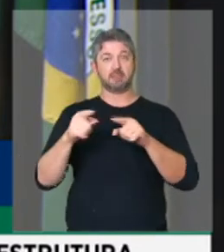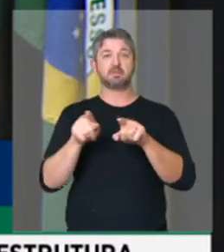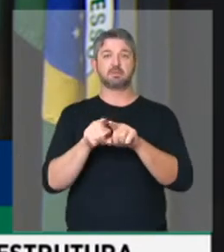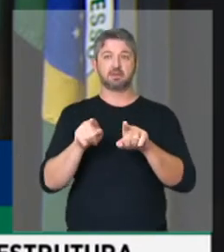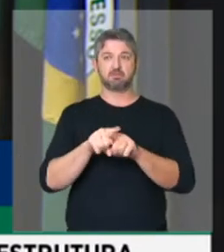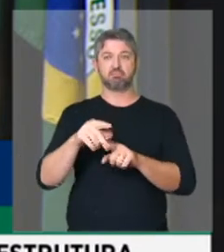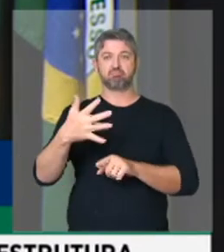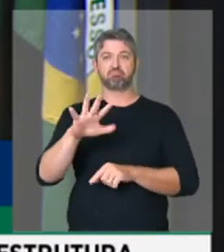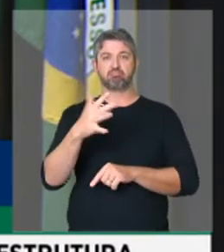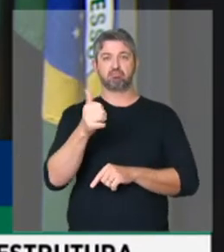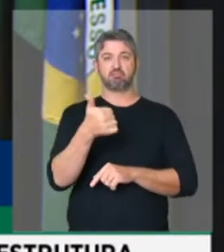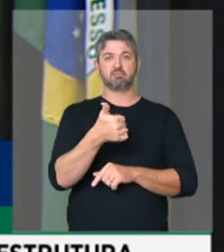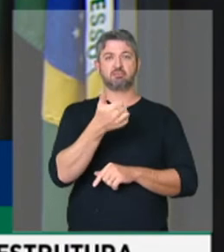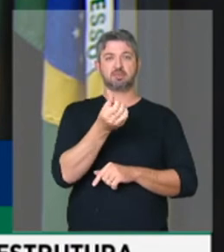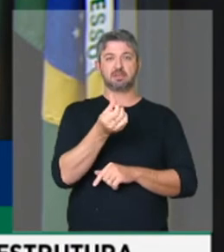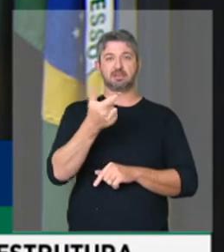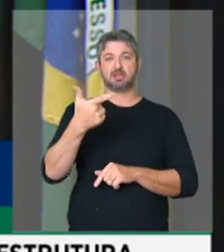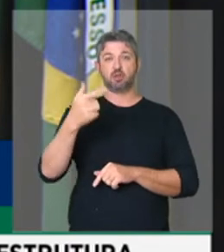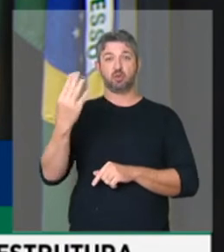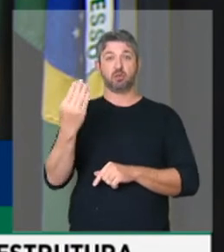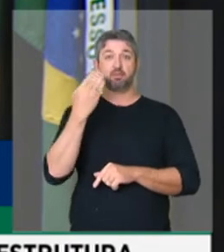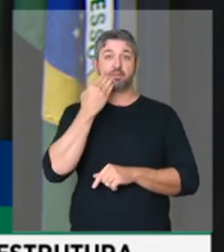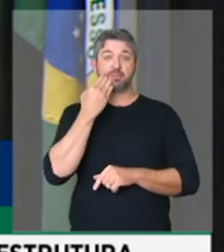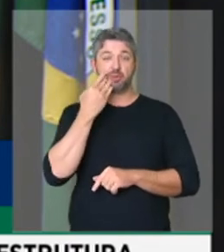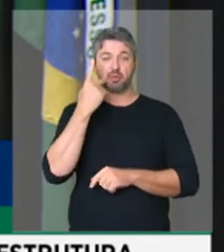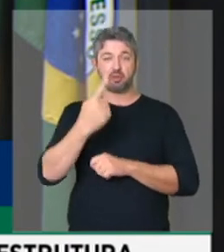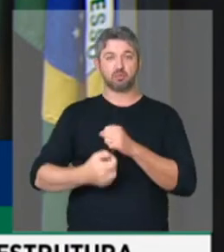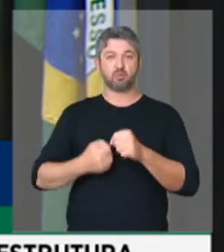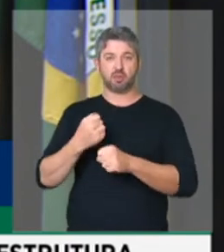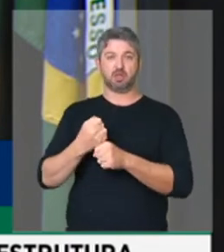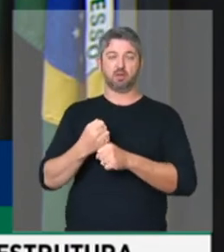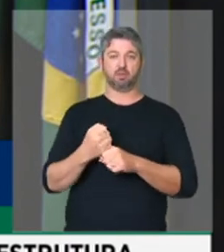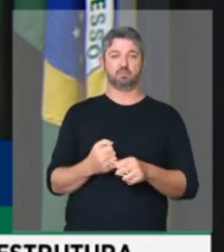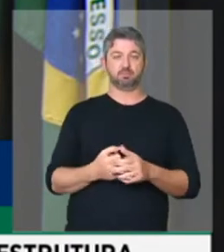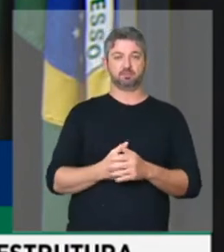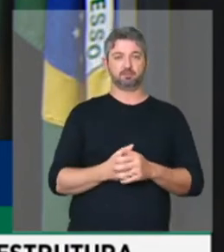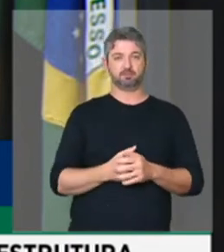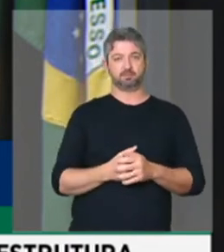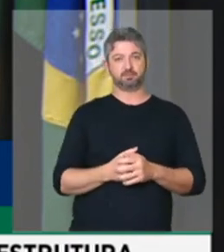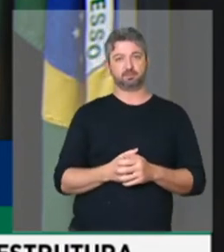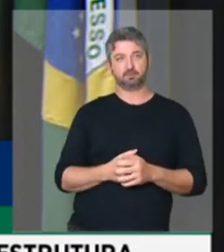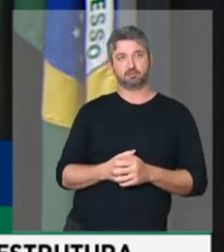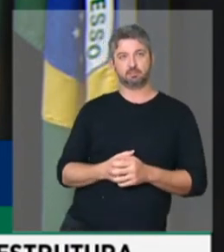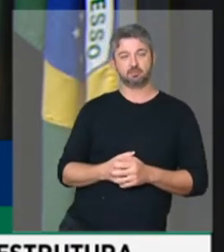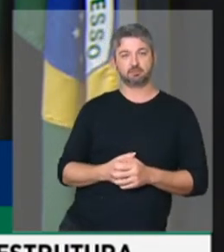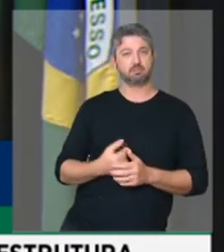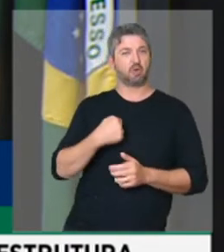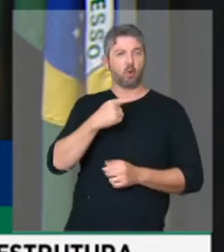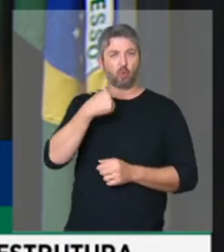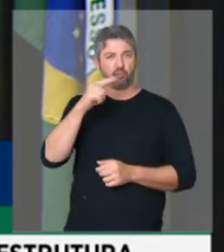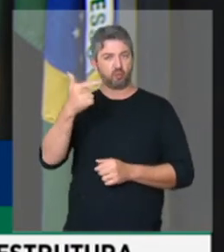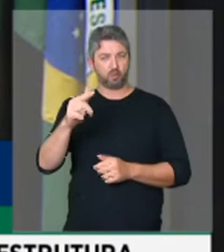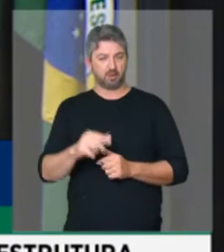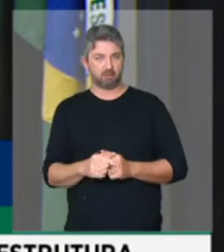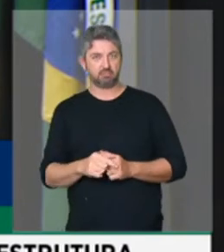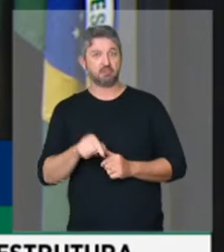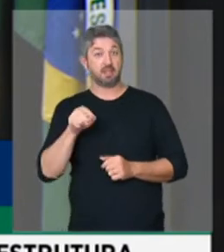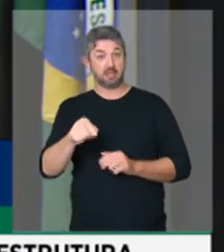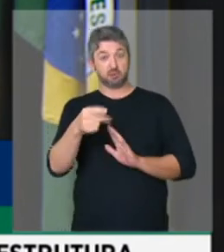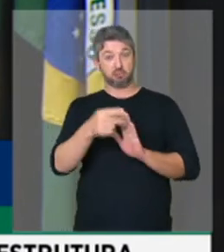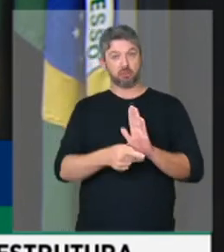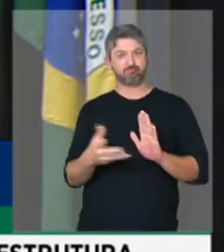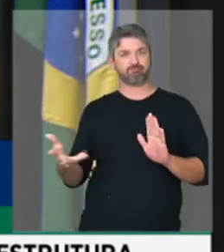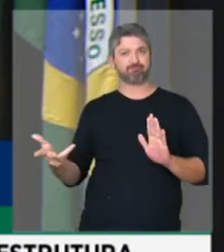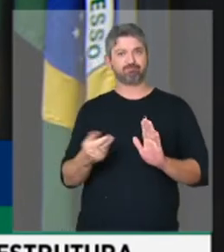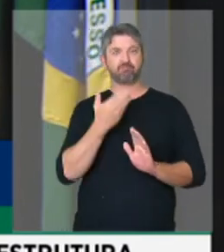de 162 bilhões anos em valores atuais. Não tenho dúvidas da grandeza deste projeto para